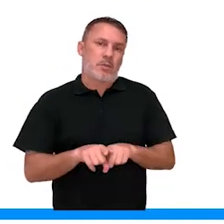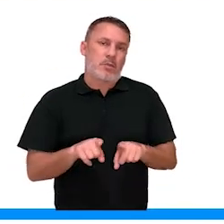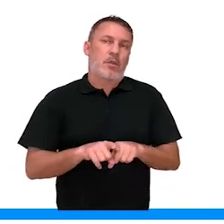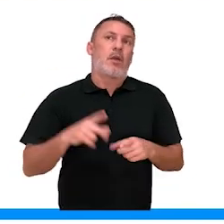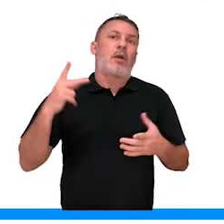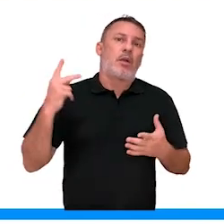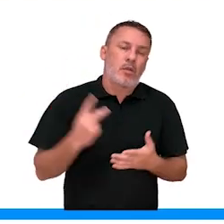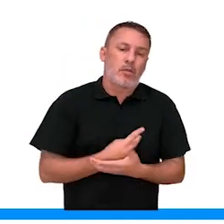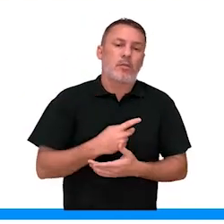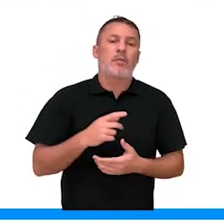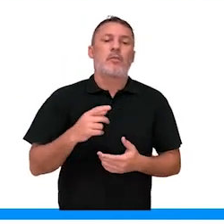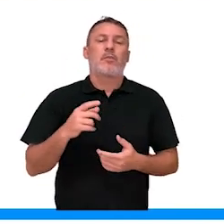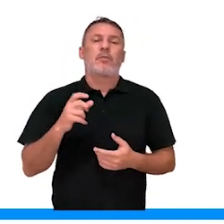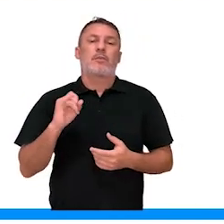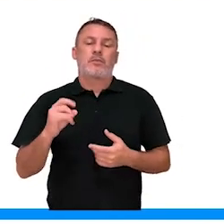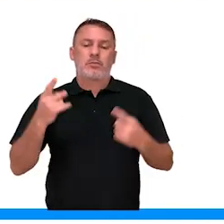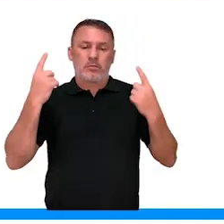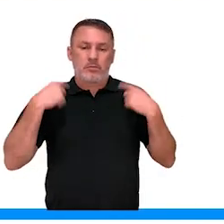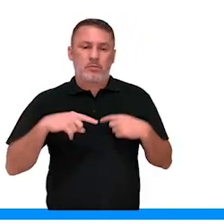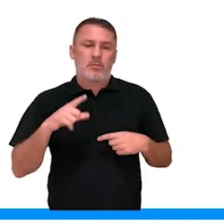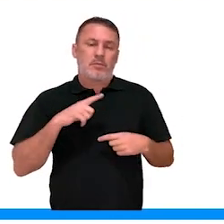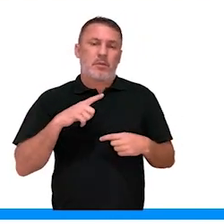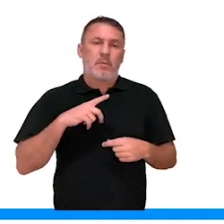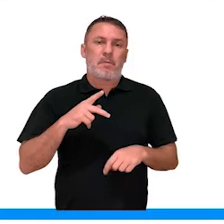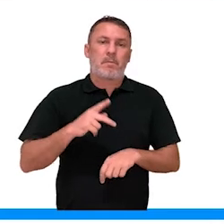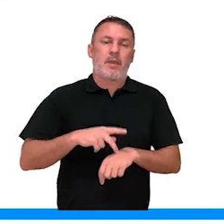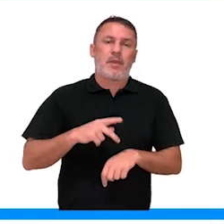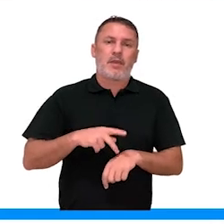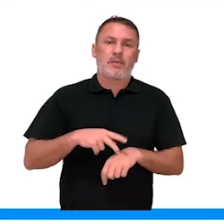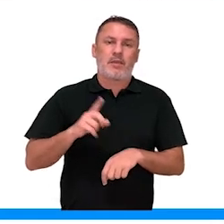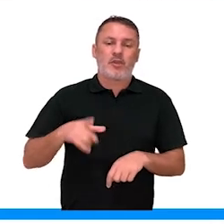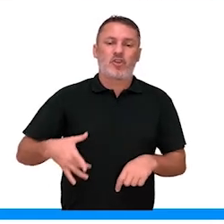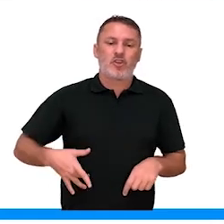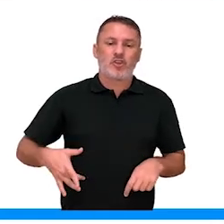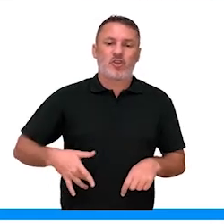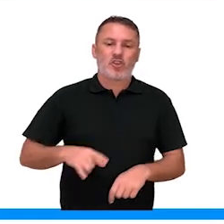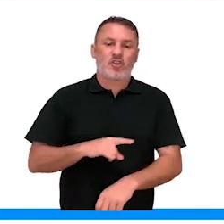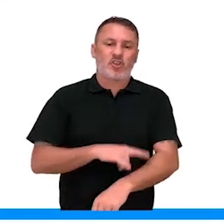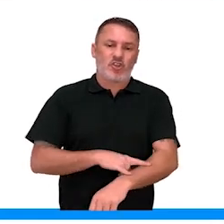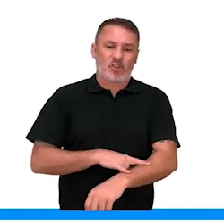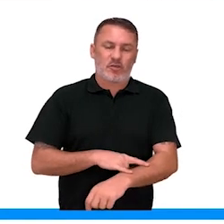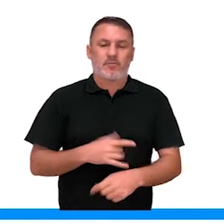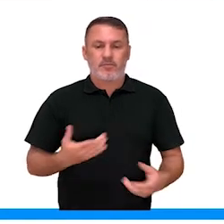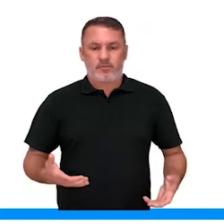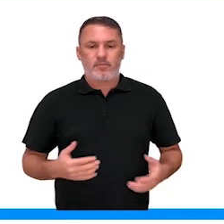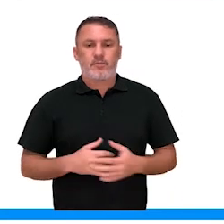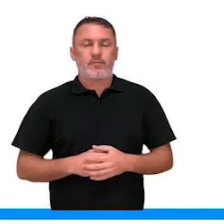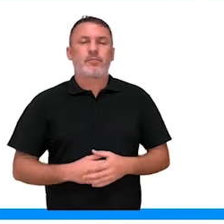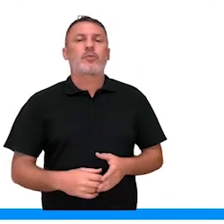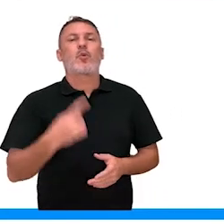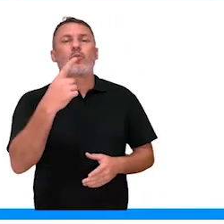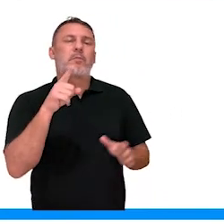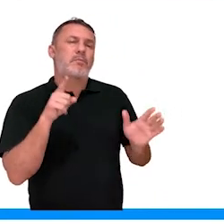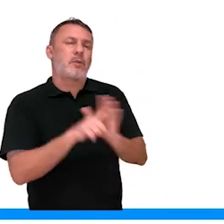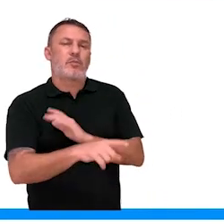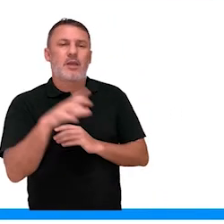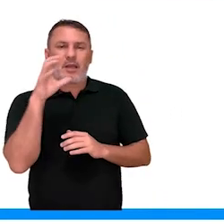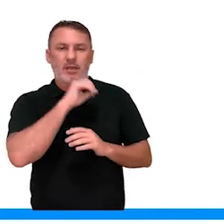saúde. Inclusive, podem levar à formação de pedras no sistema urinário.